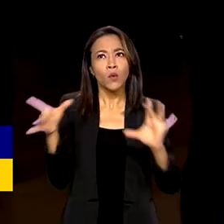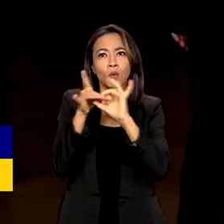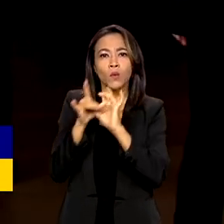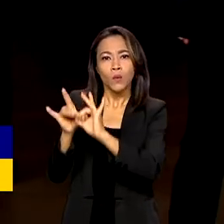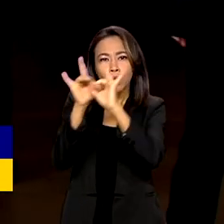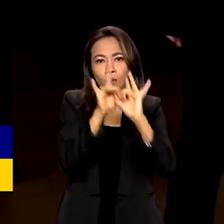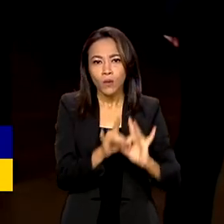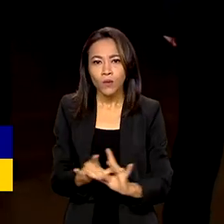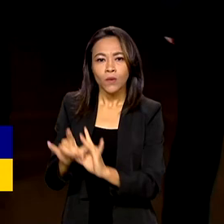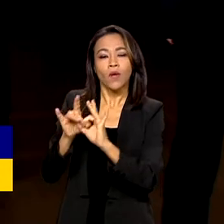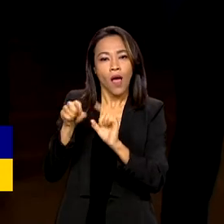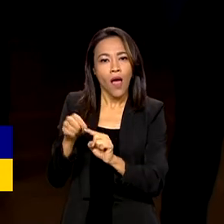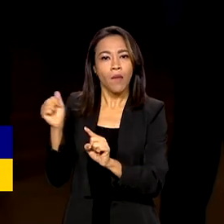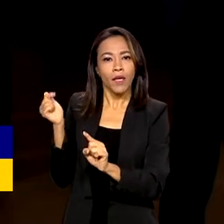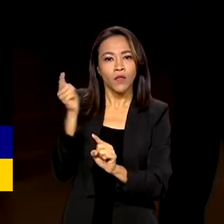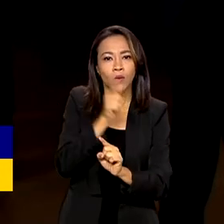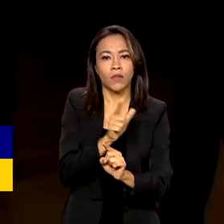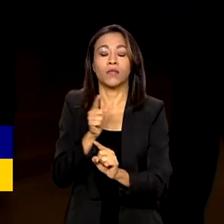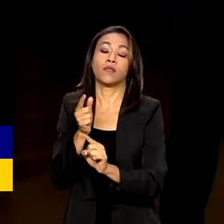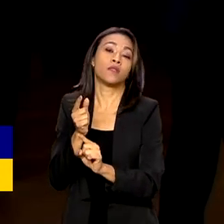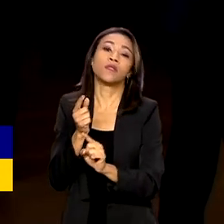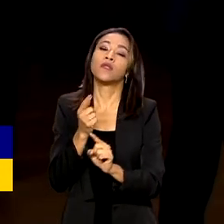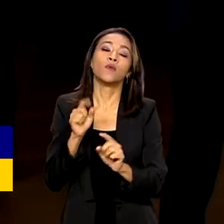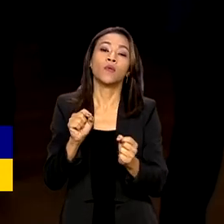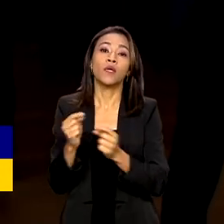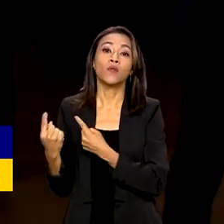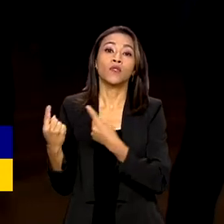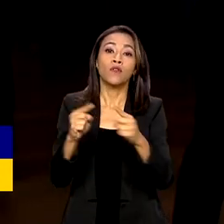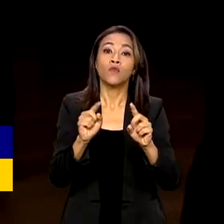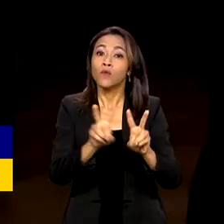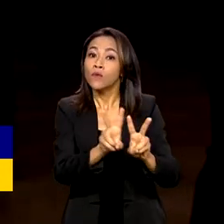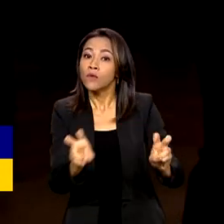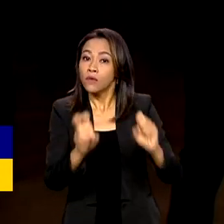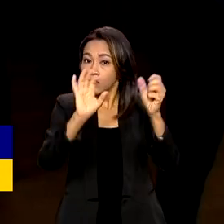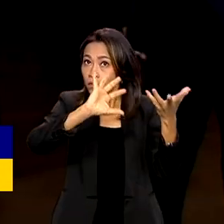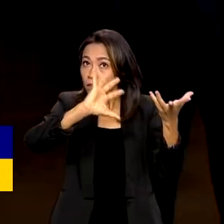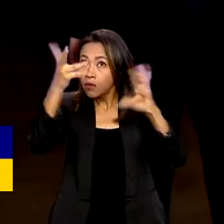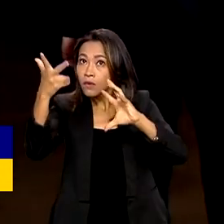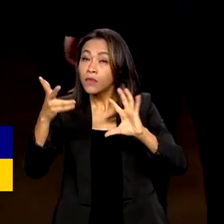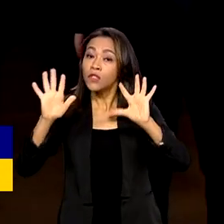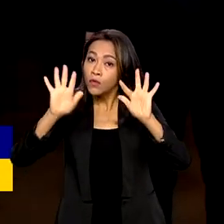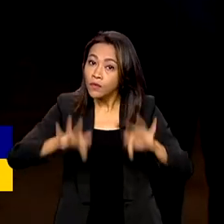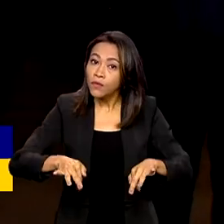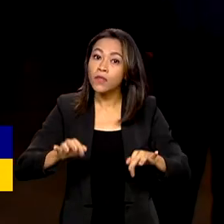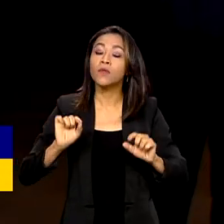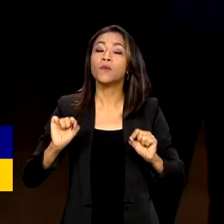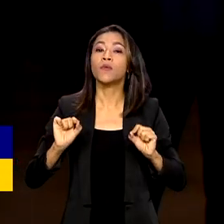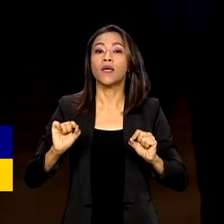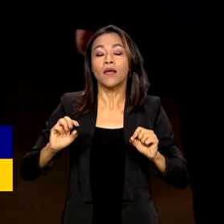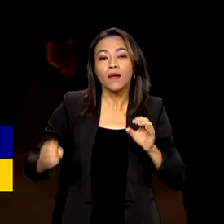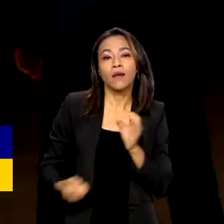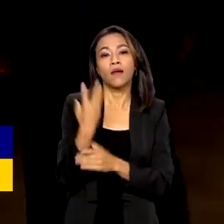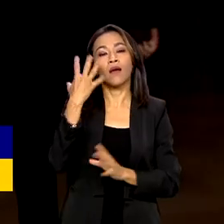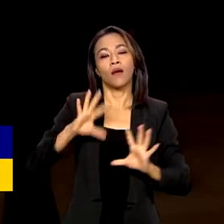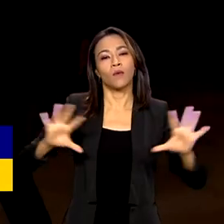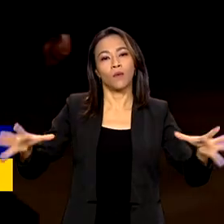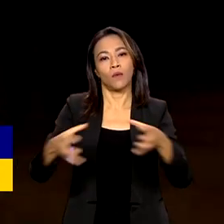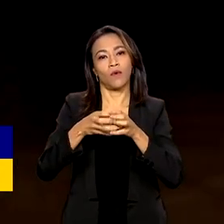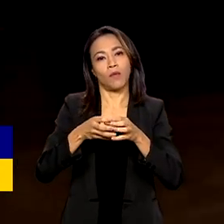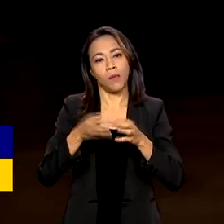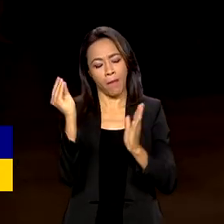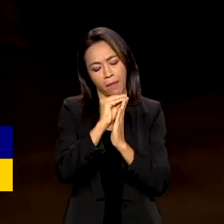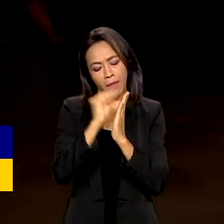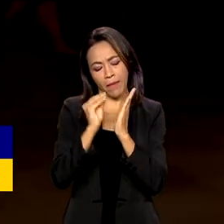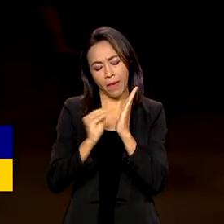parte das soluções para enfrentar desafios como as mudanças climáticas e, por fim, criaram um grupo para traçar ações